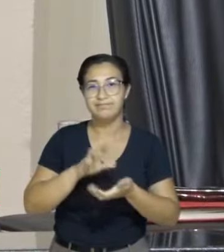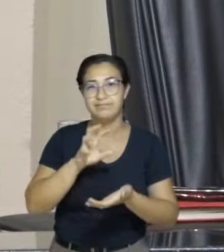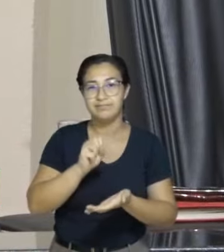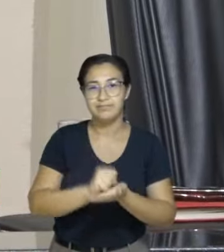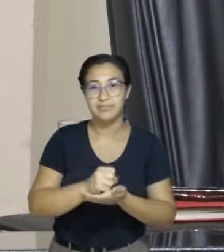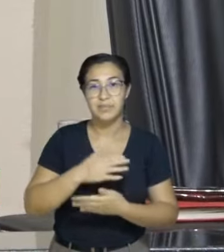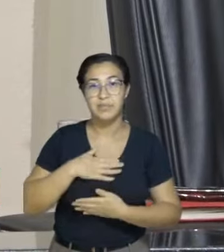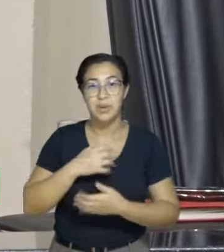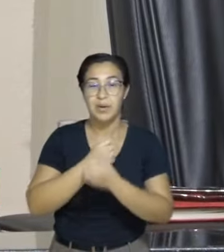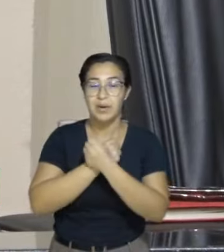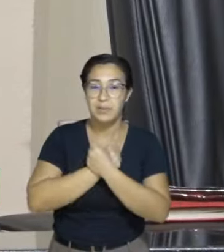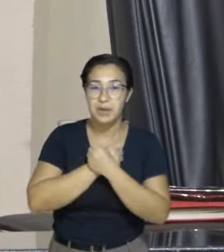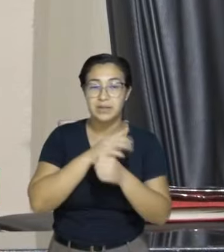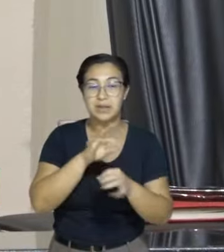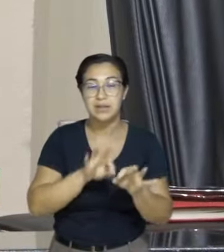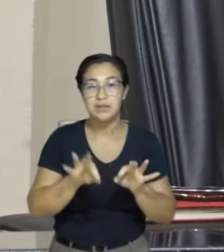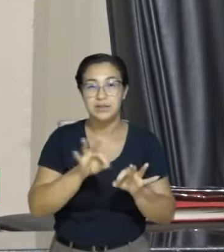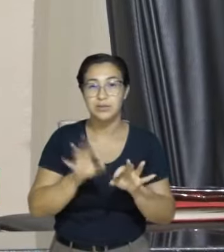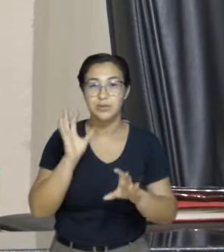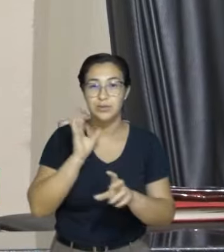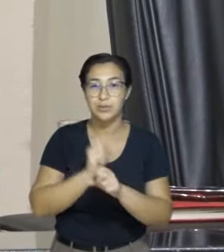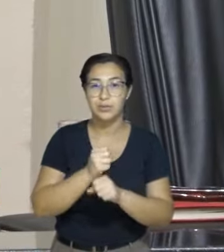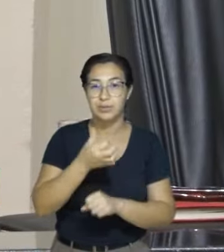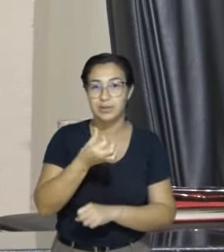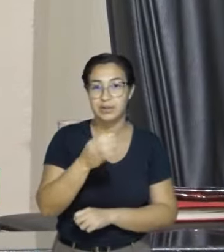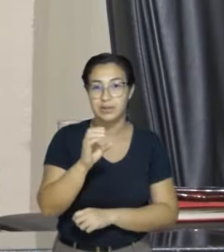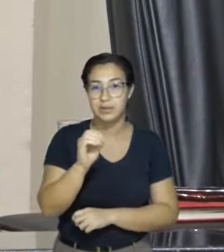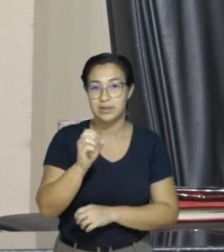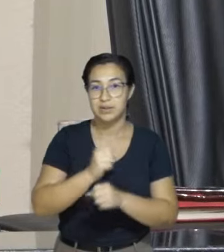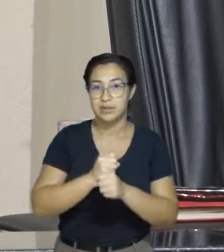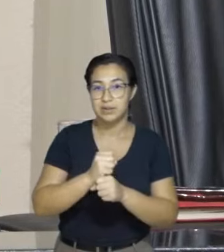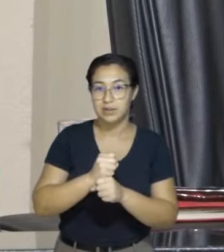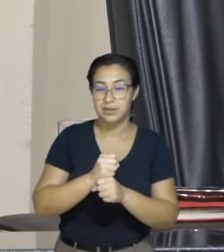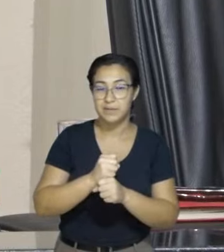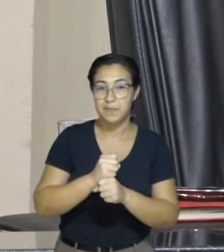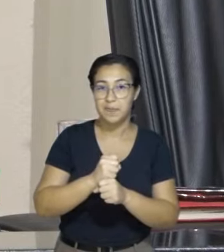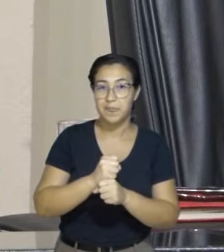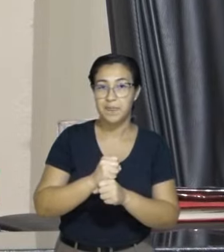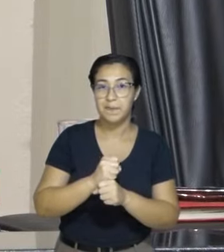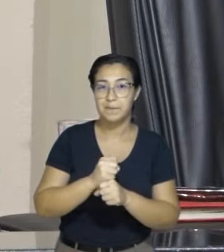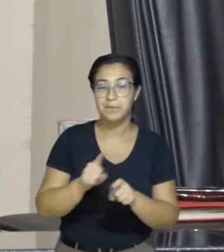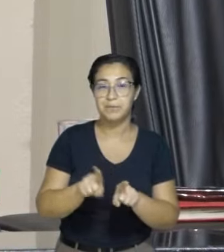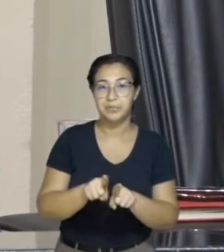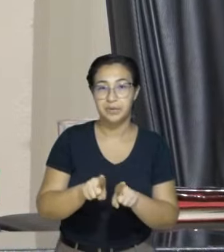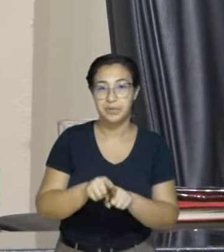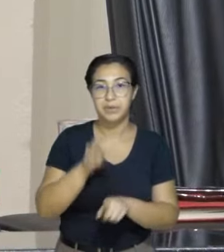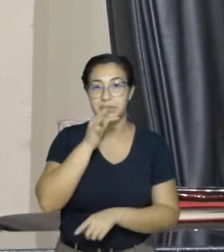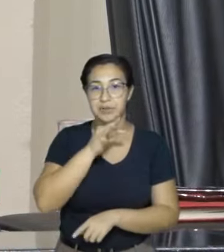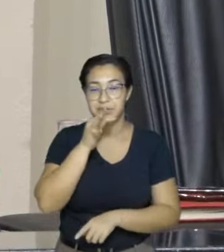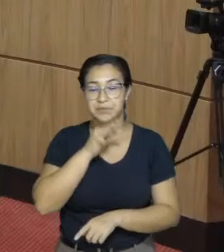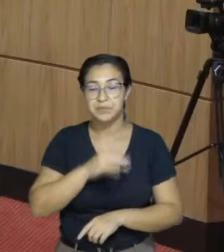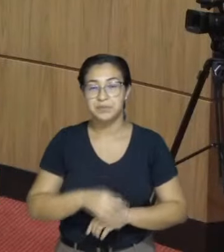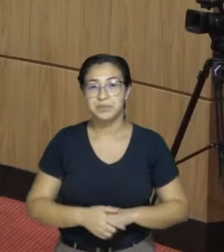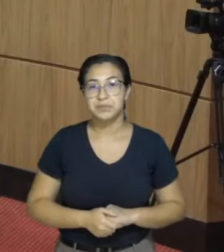essa instituição que completa seus 60 anos e a homenagem promovida pelo deputado Tiago Zilli. Obrigada, senhor